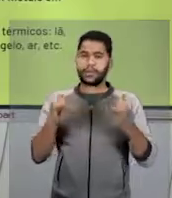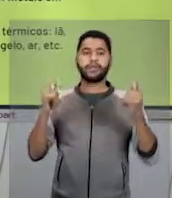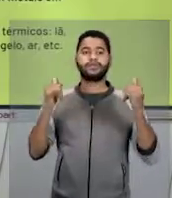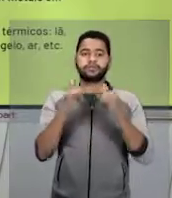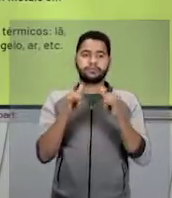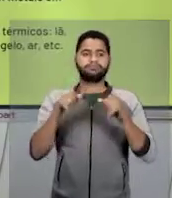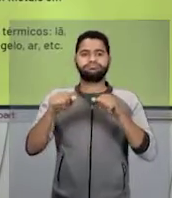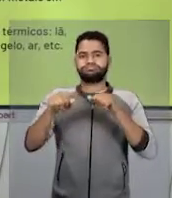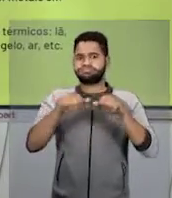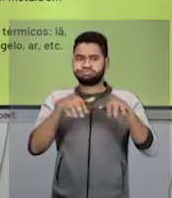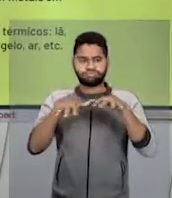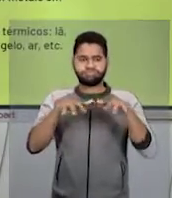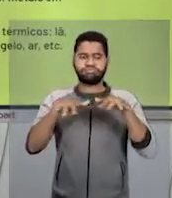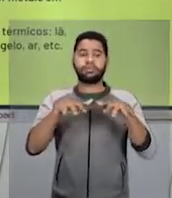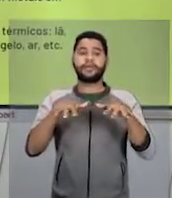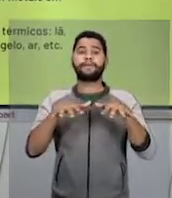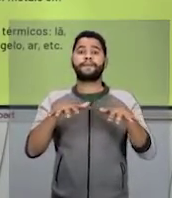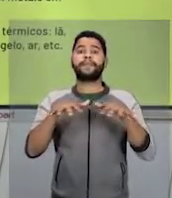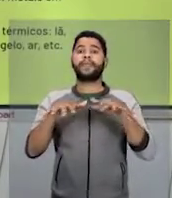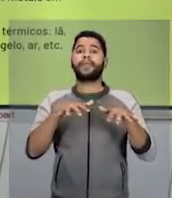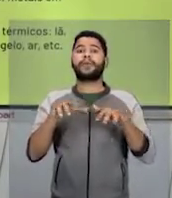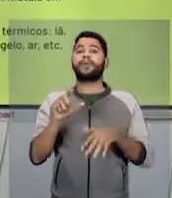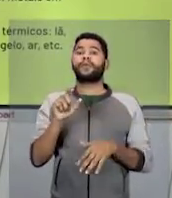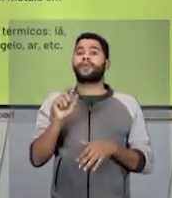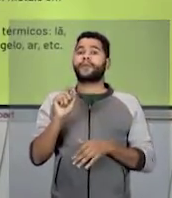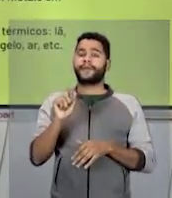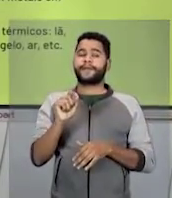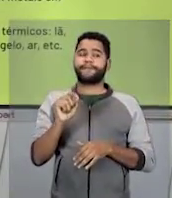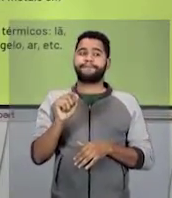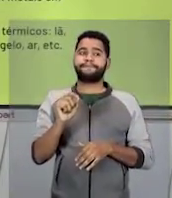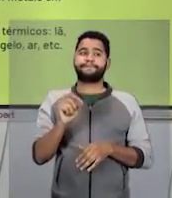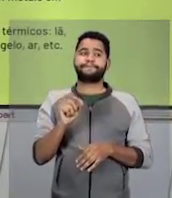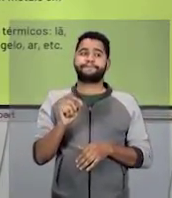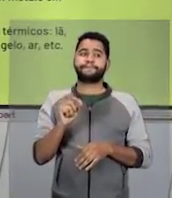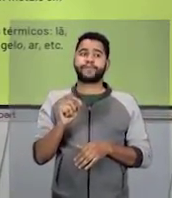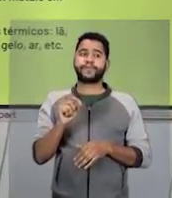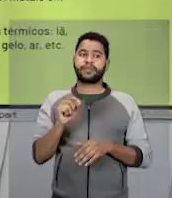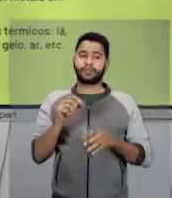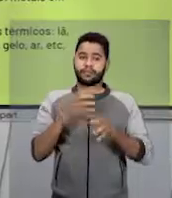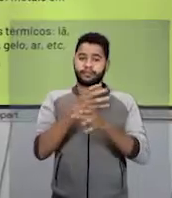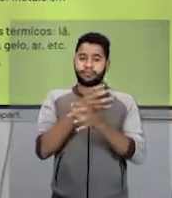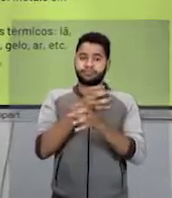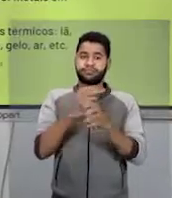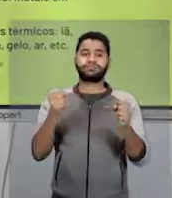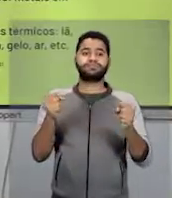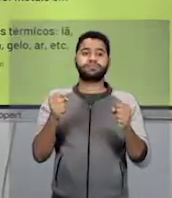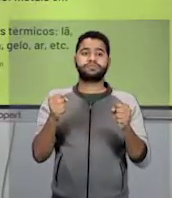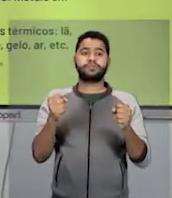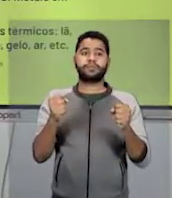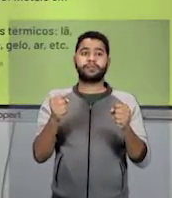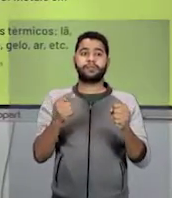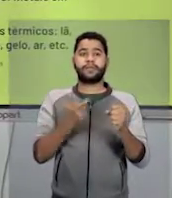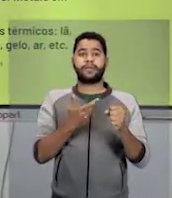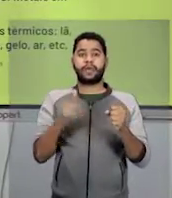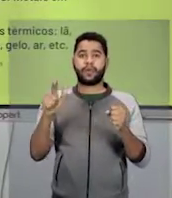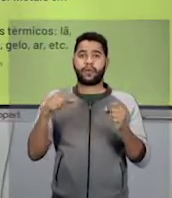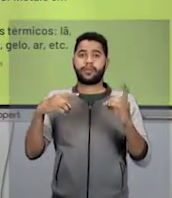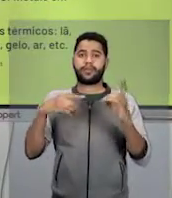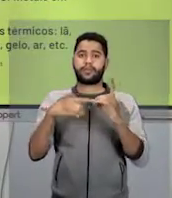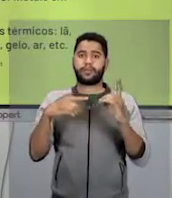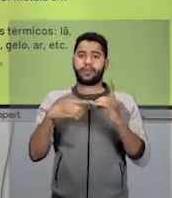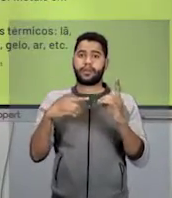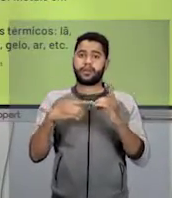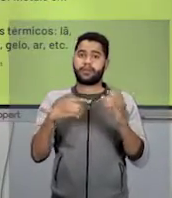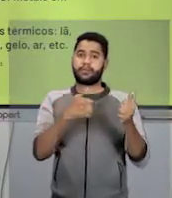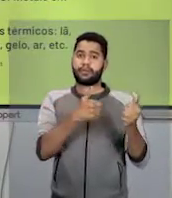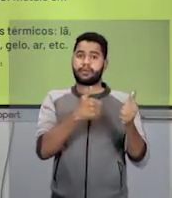vão se movimentar. Essa movimentação faz com que elas passem essa energia térmica para a próxima molécula vizinha.